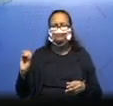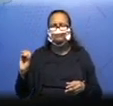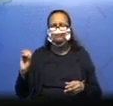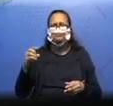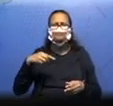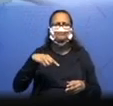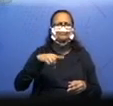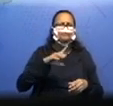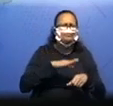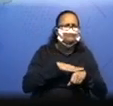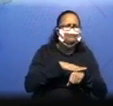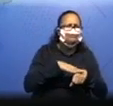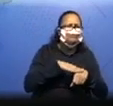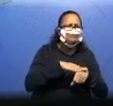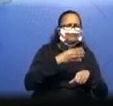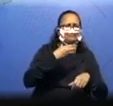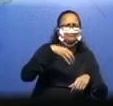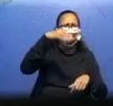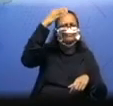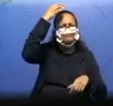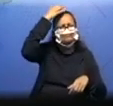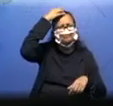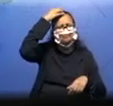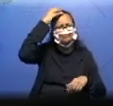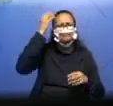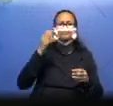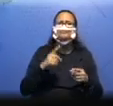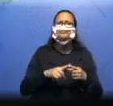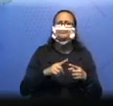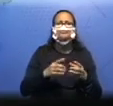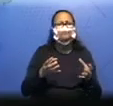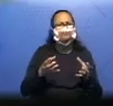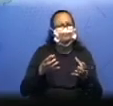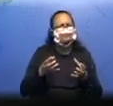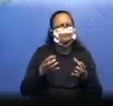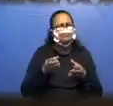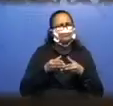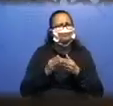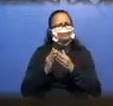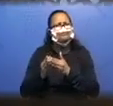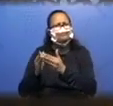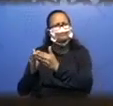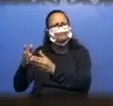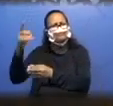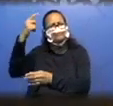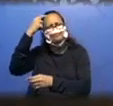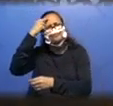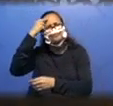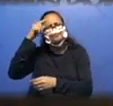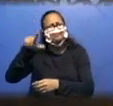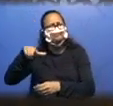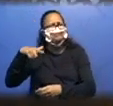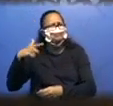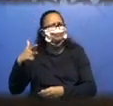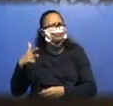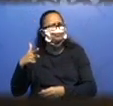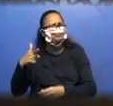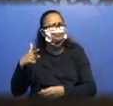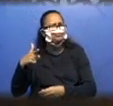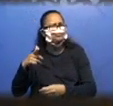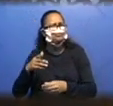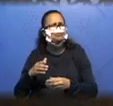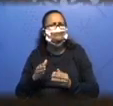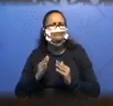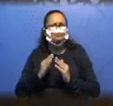II, e fez uma proposta. Ele queria navegar para as Índias, mas por outro